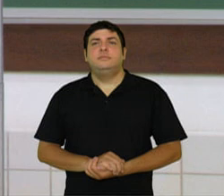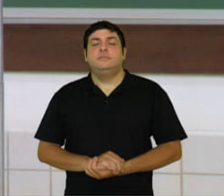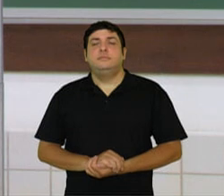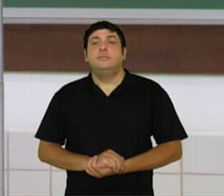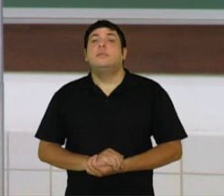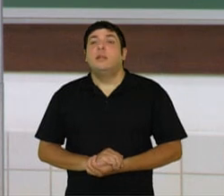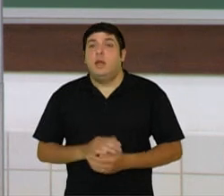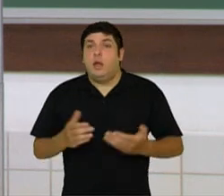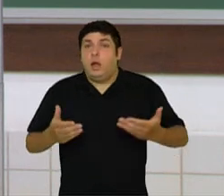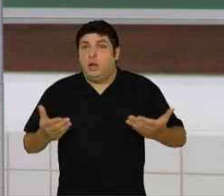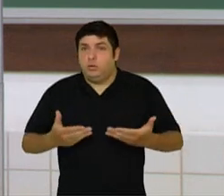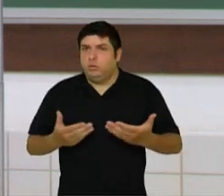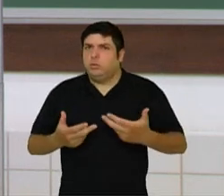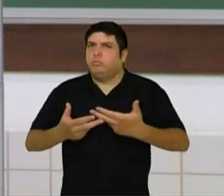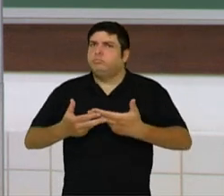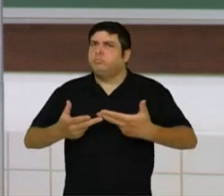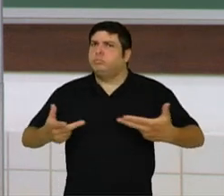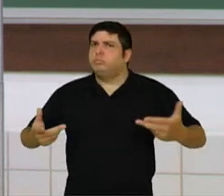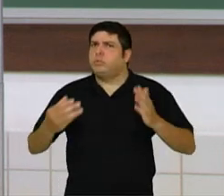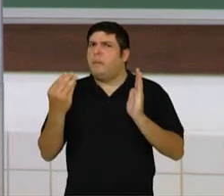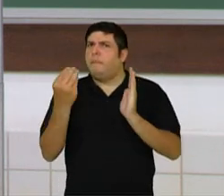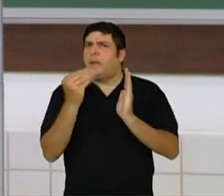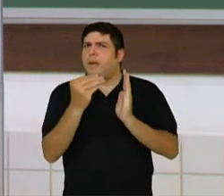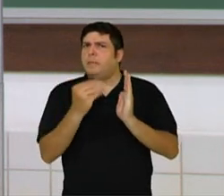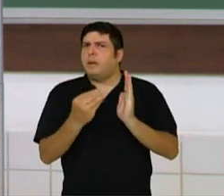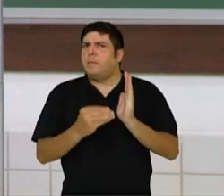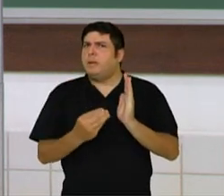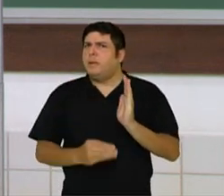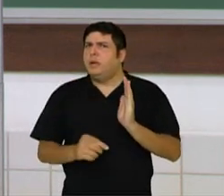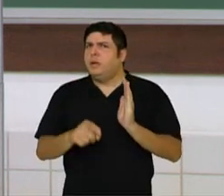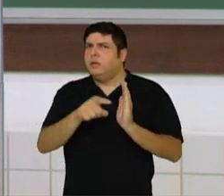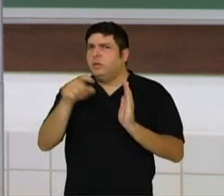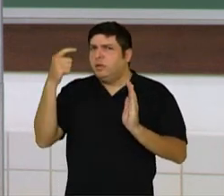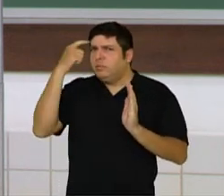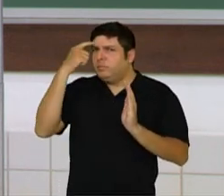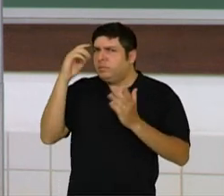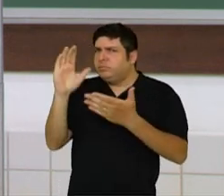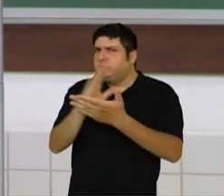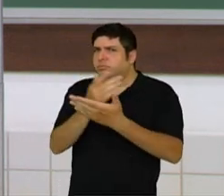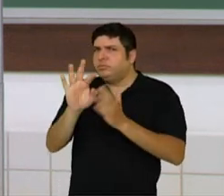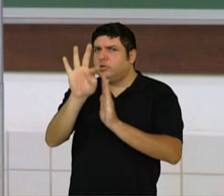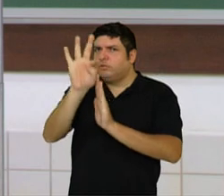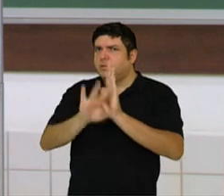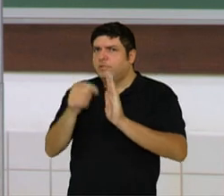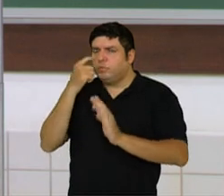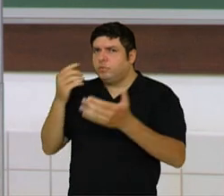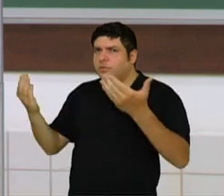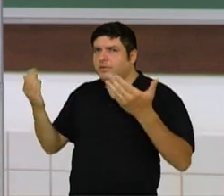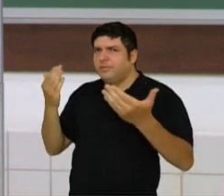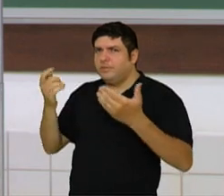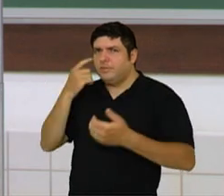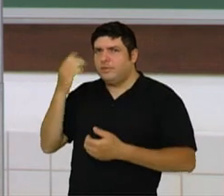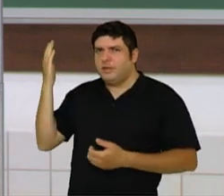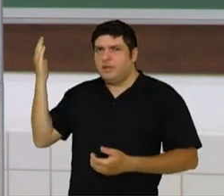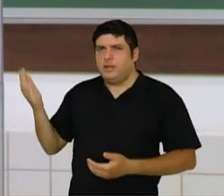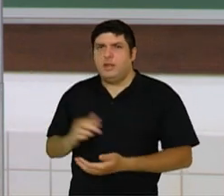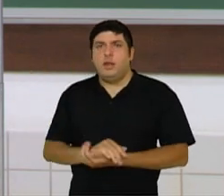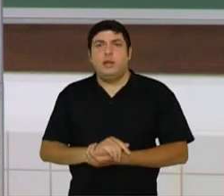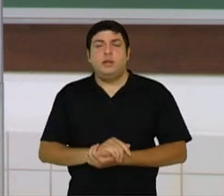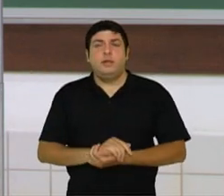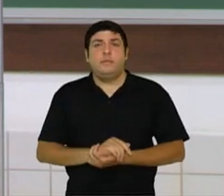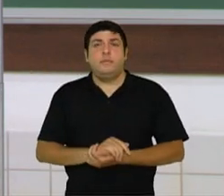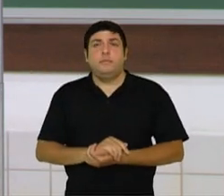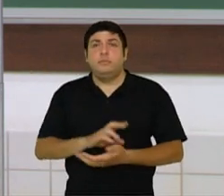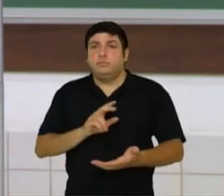Agora tem bastante coisa ali para a gente ver. Eu imagino que você tenha pensado em alguns textos. Vamos comparar as nossas respostas? Eu vou dizer para você que essa não é um